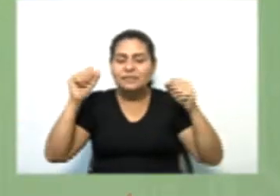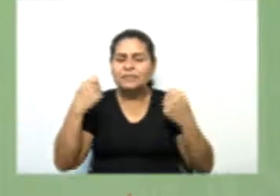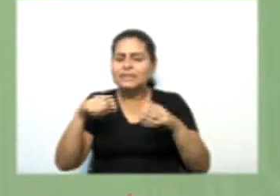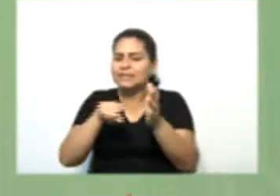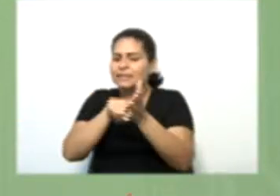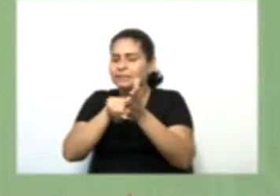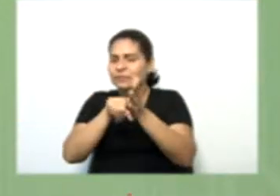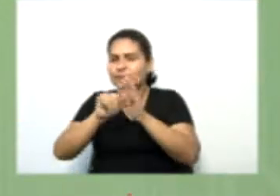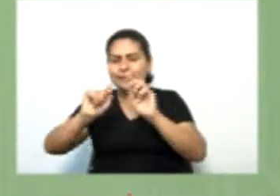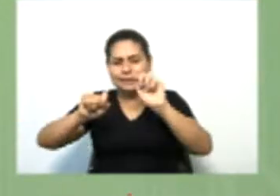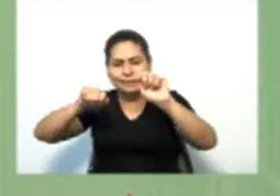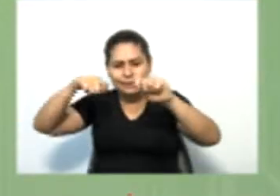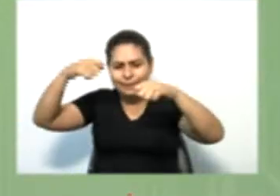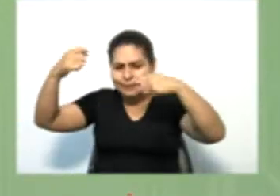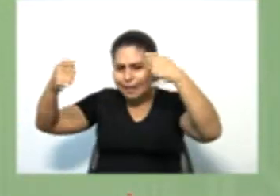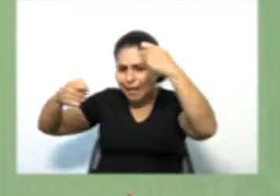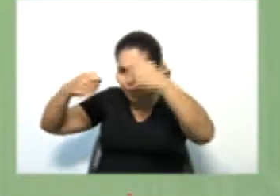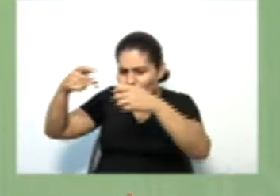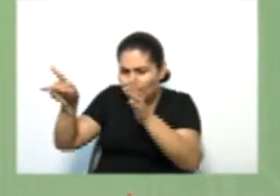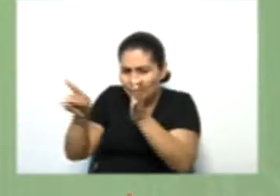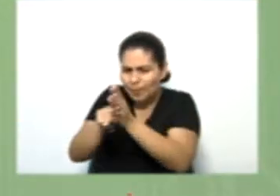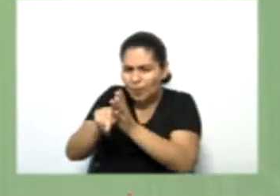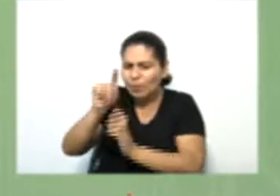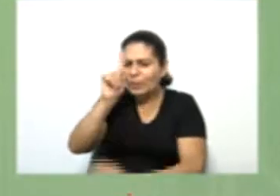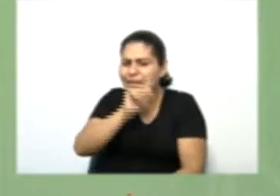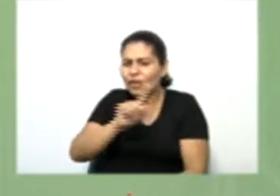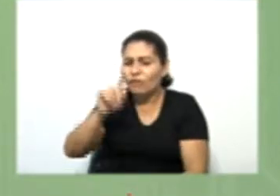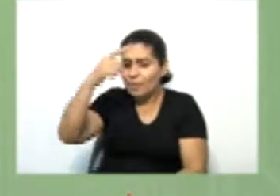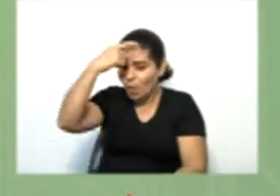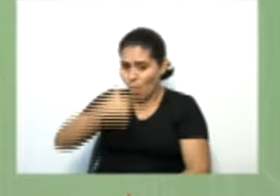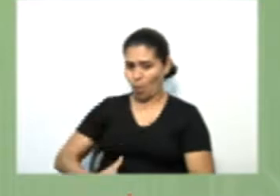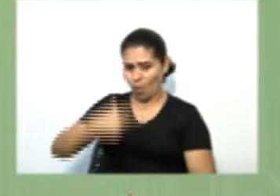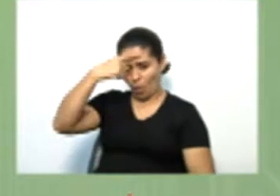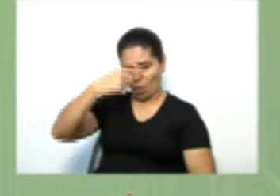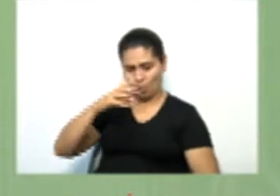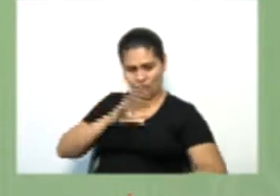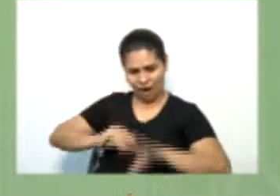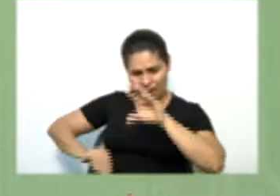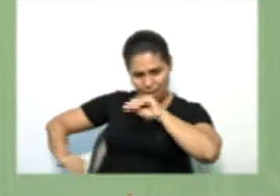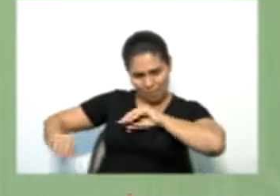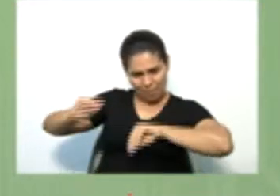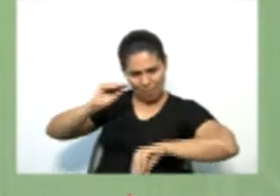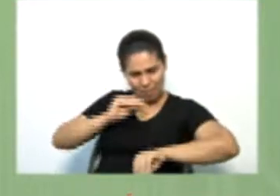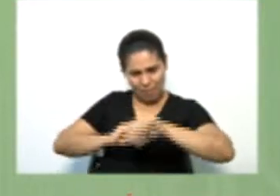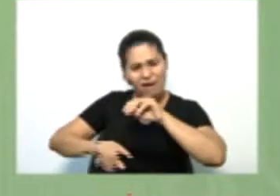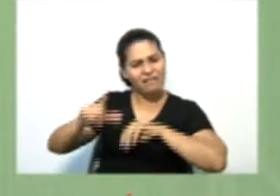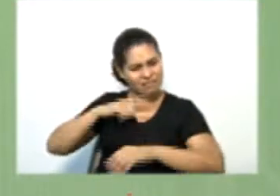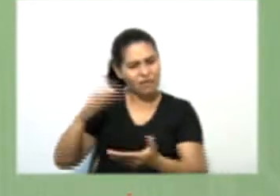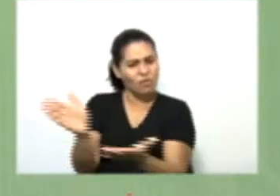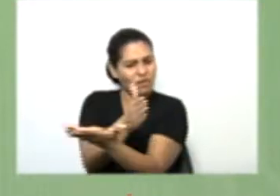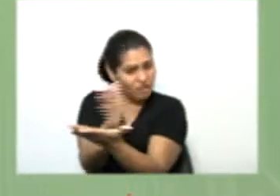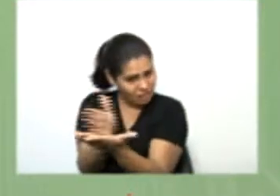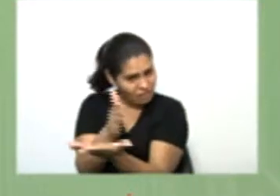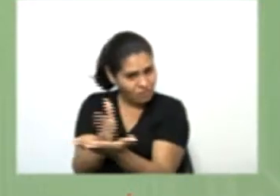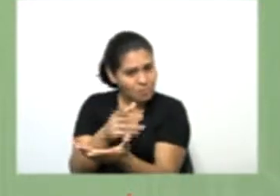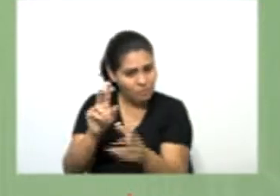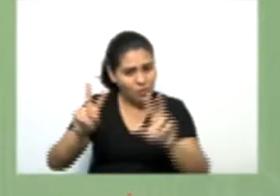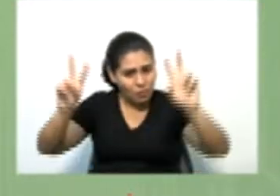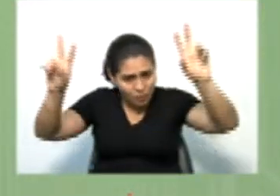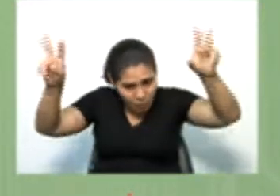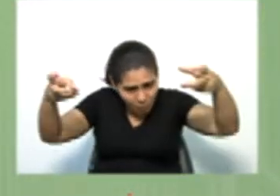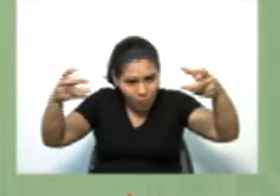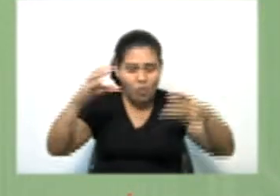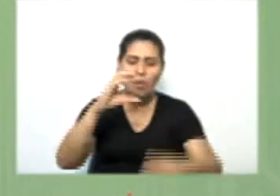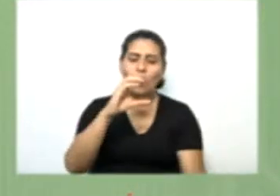procurar sinais não verbais. O corpo fala. Anota aí, tem o nome de um livro que o tema é esse mesmo.